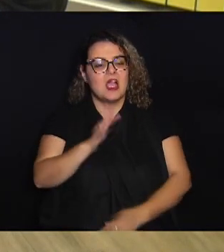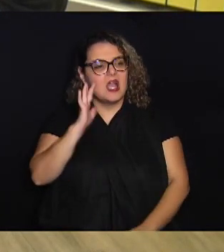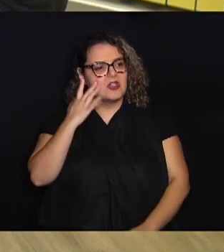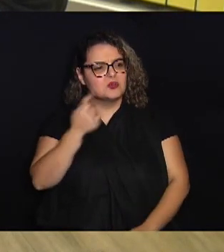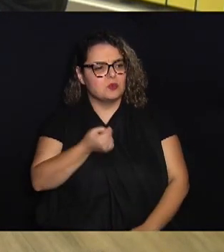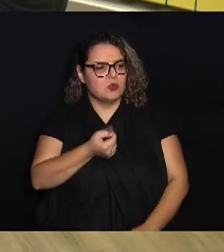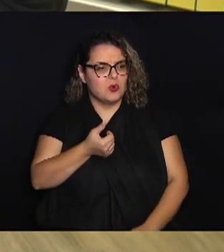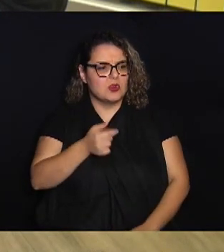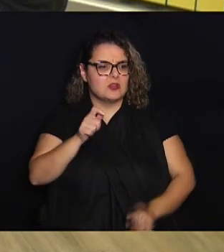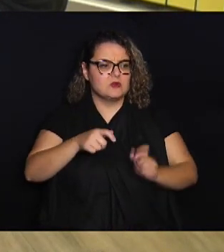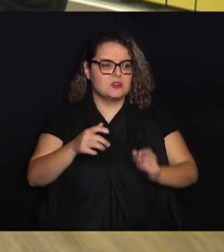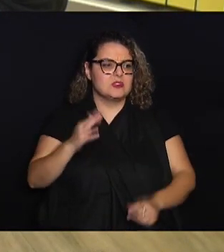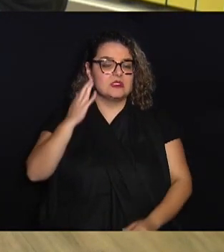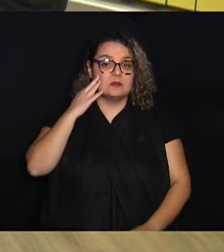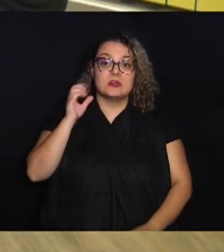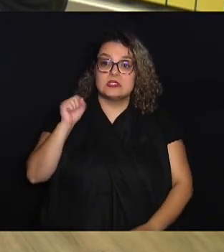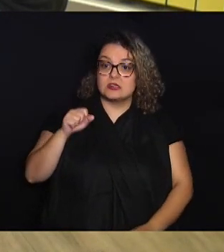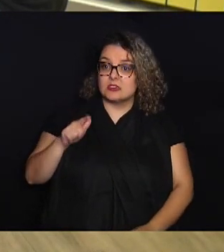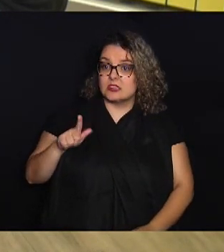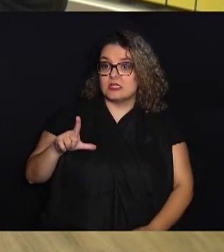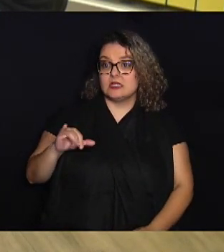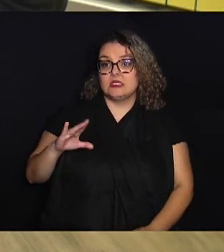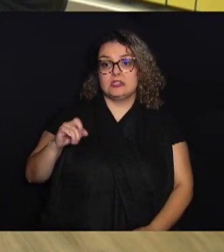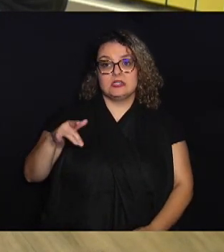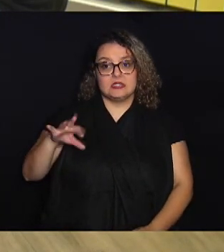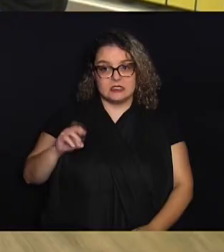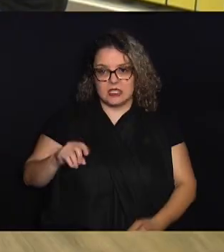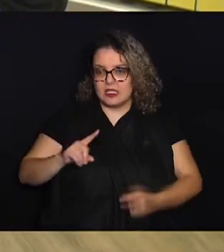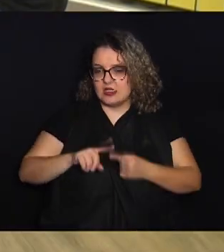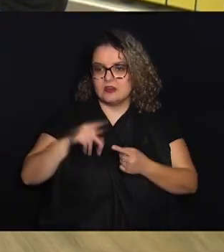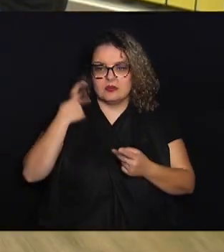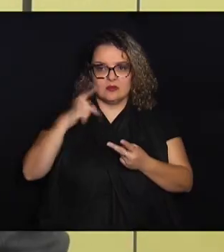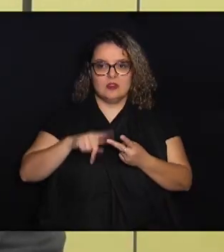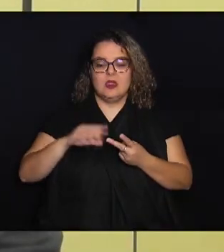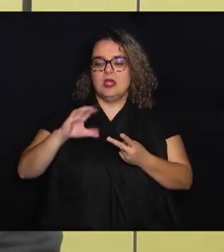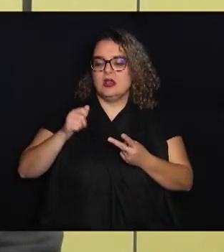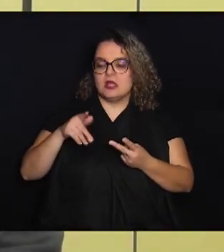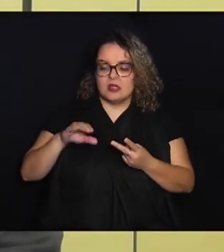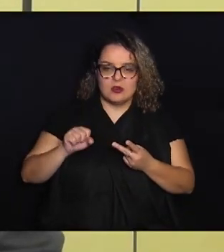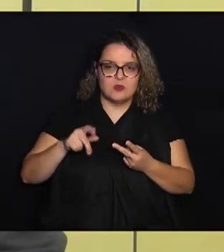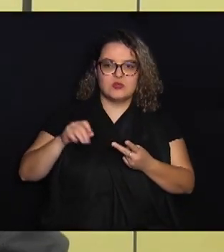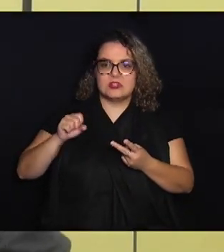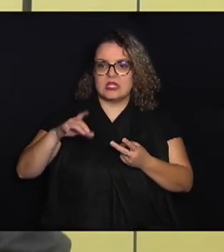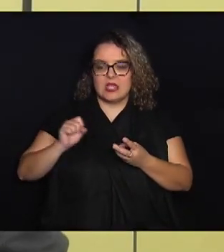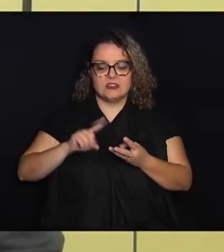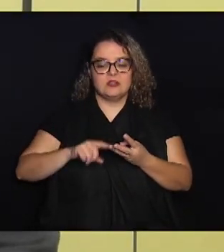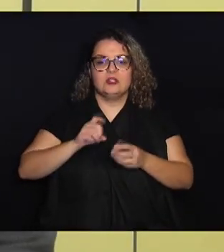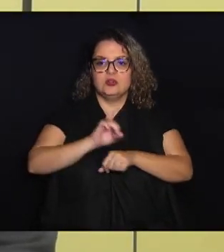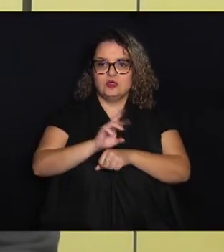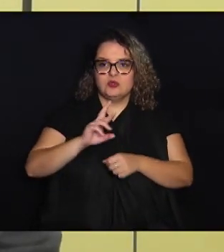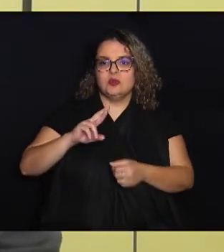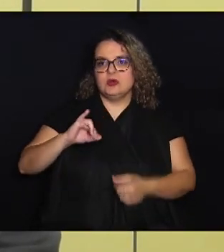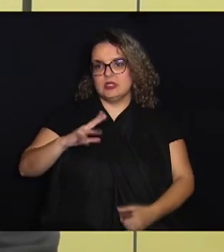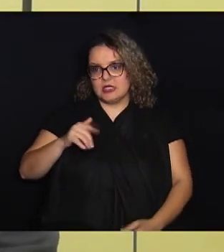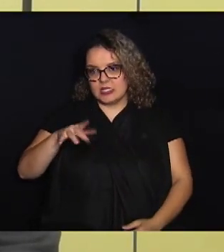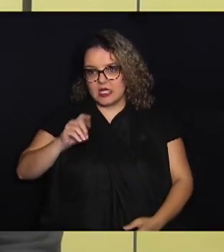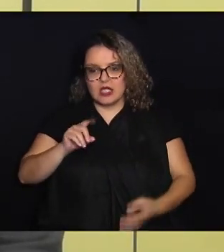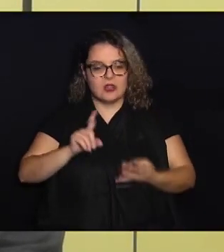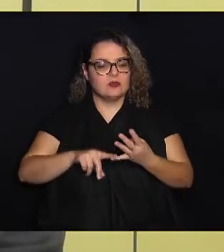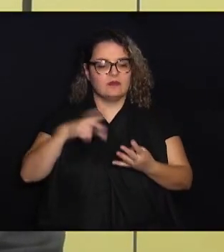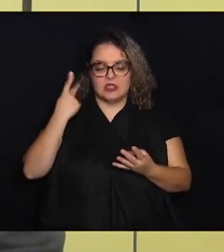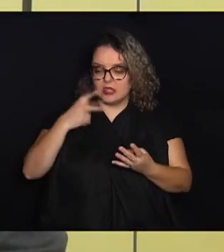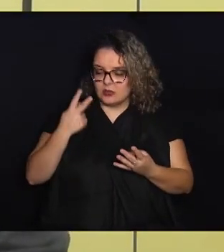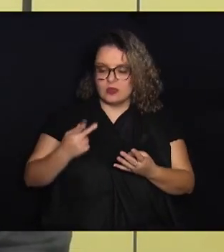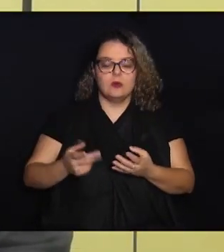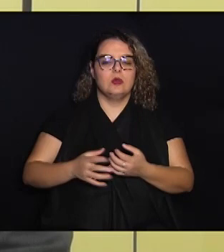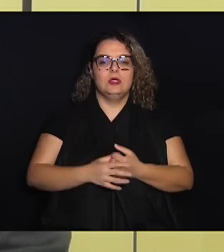pouca gente sabe, sim, né? Sim, Glicério foi vereador, o Campos Salles foi vereador, Dr. Ricardo, como a gente estava acabando de falar dele. A